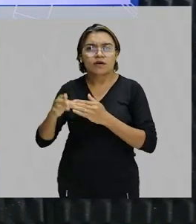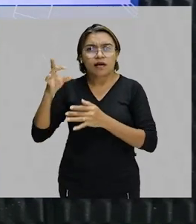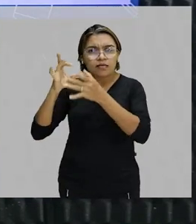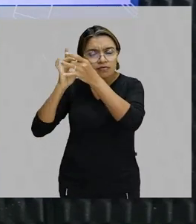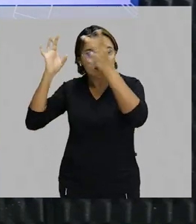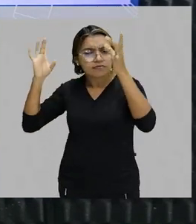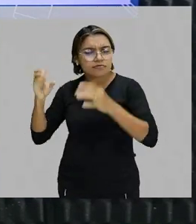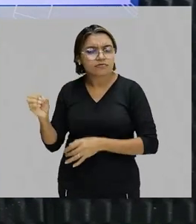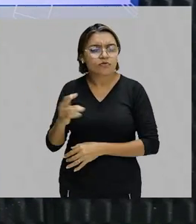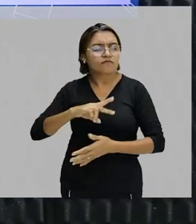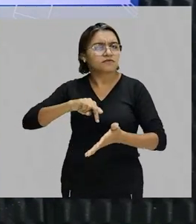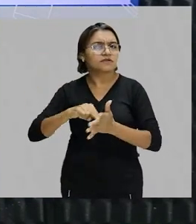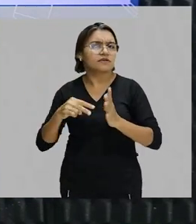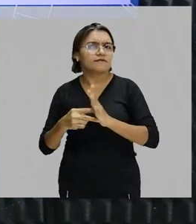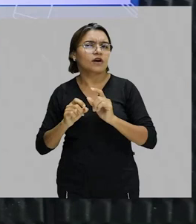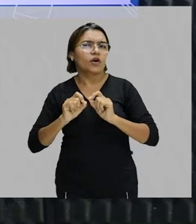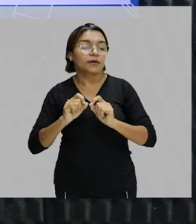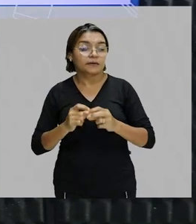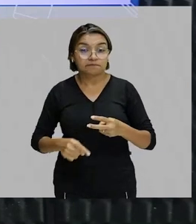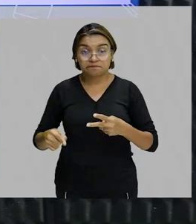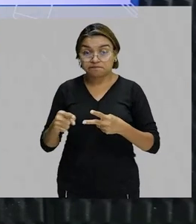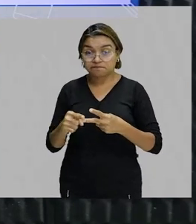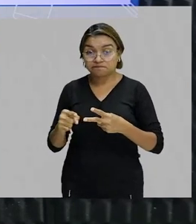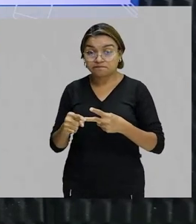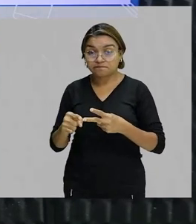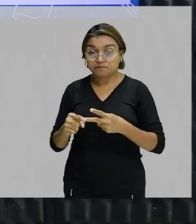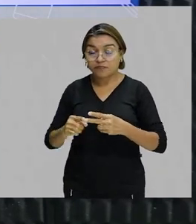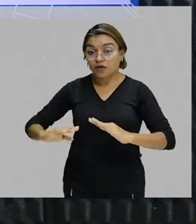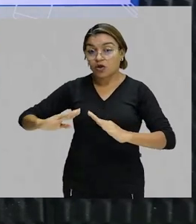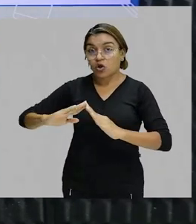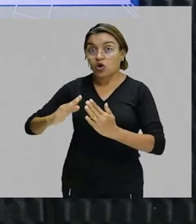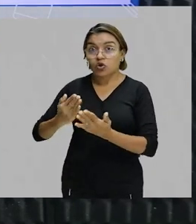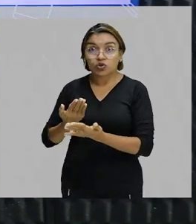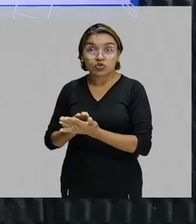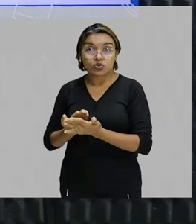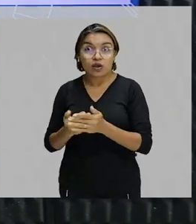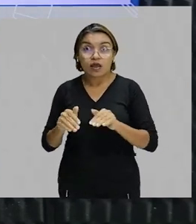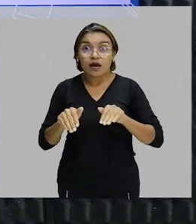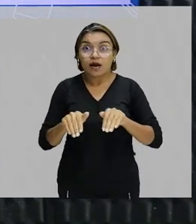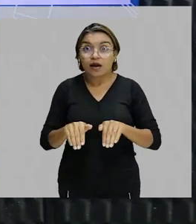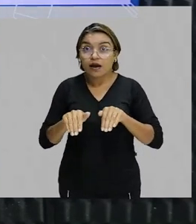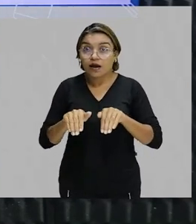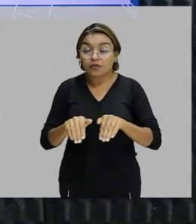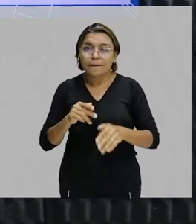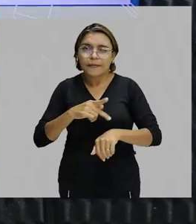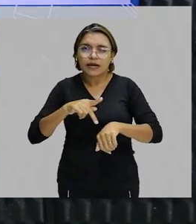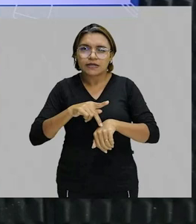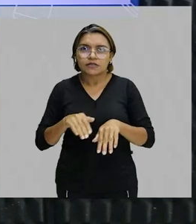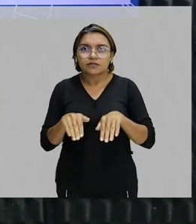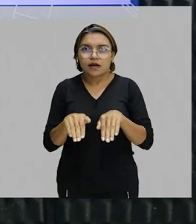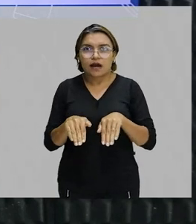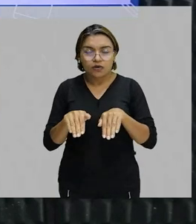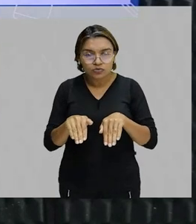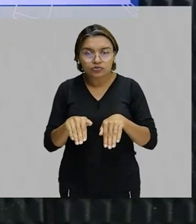neoliberalismo na segunda parte eu vou falar da escola austríaca de Economia que tem como grandes pensadores